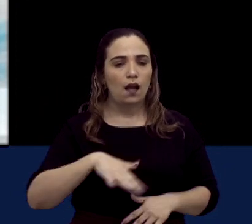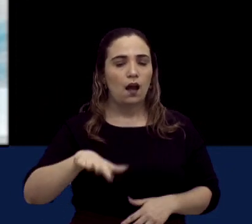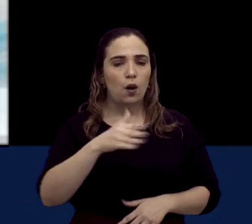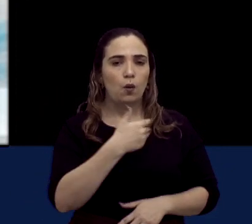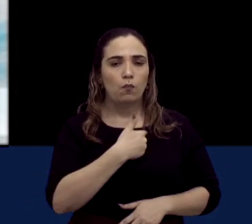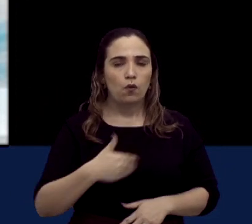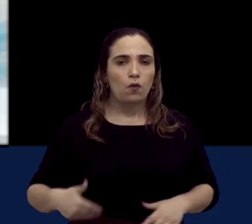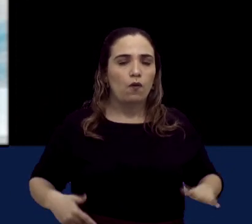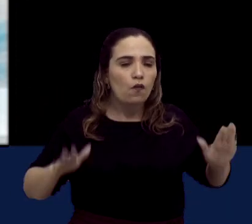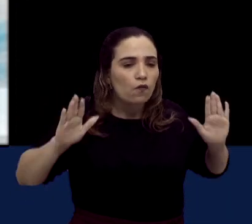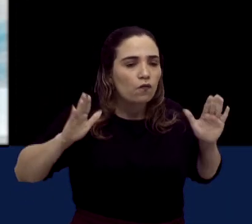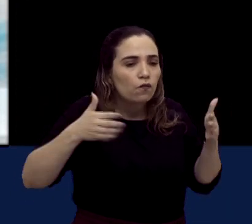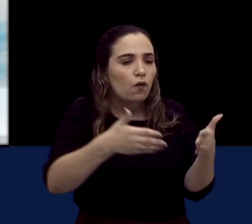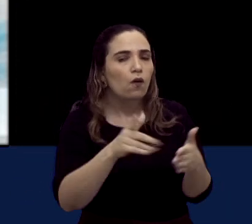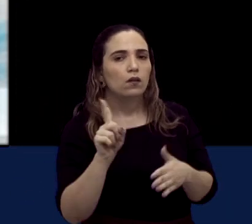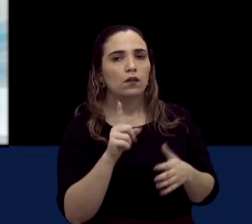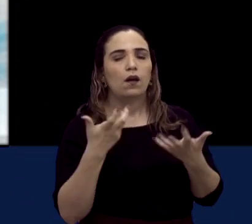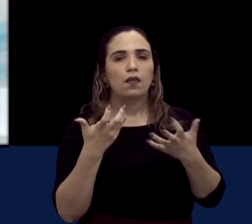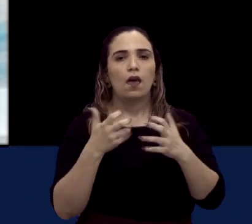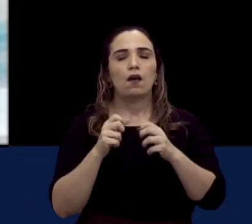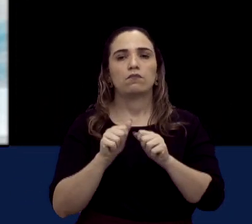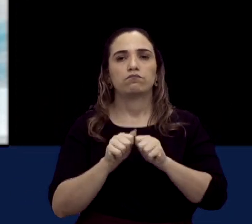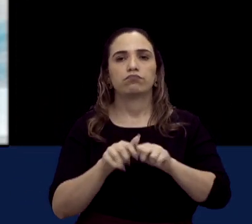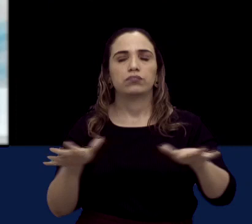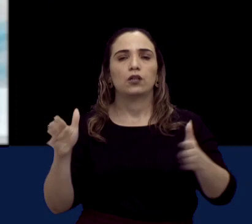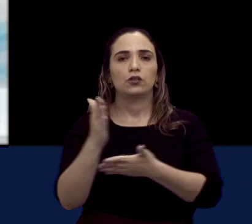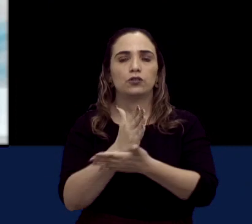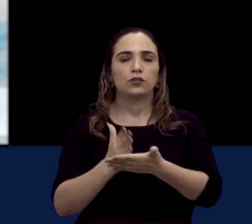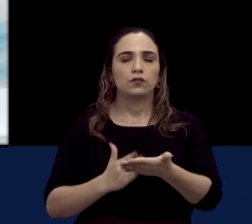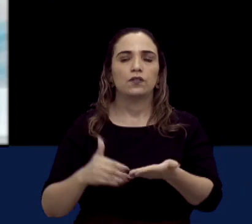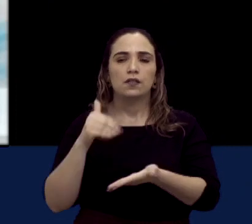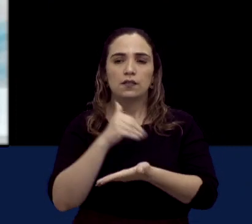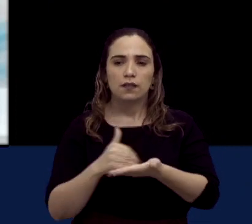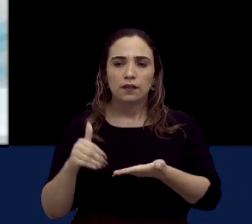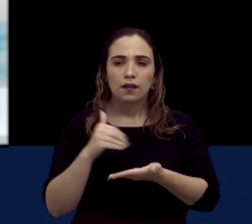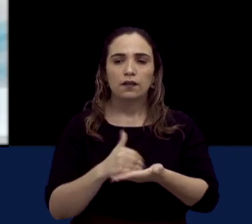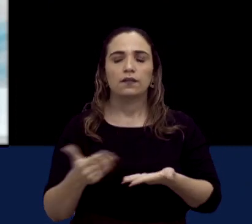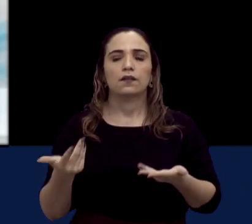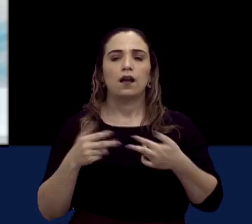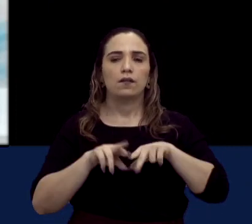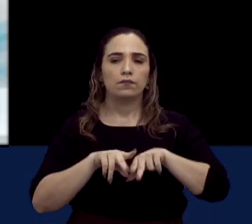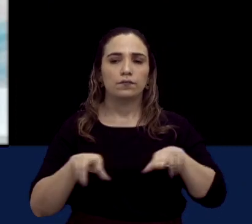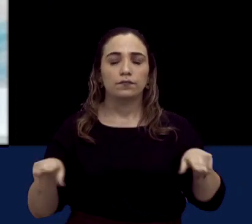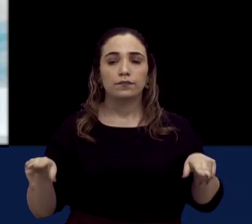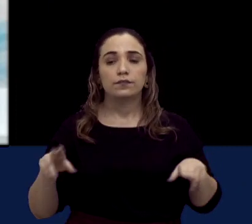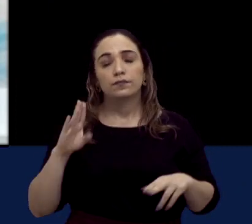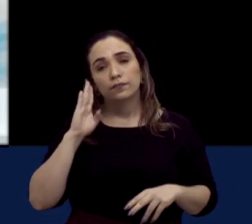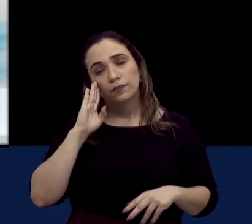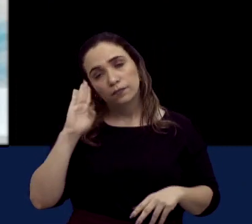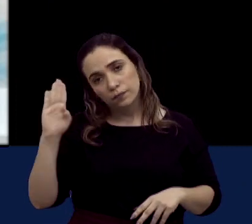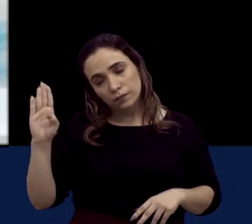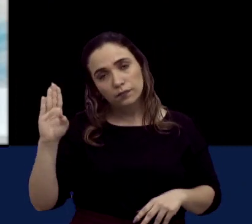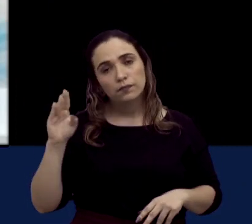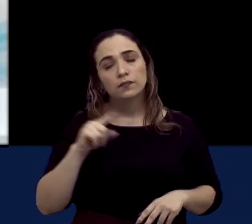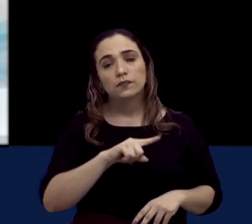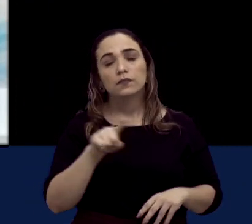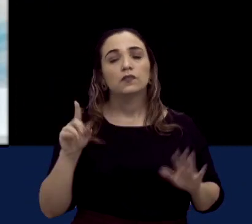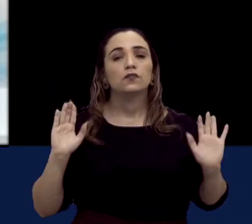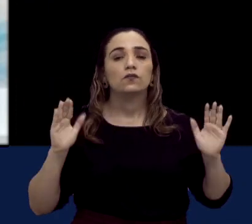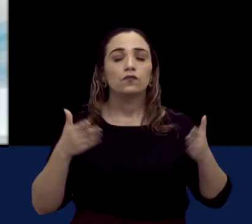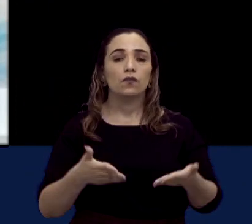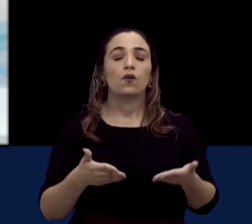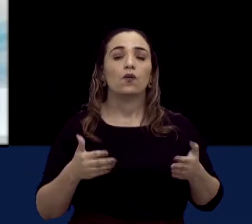públicas. Queria que as instituições públicas, as secretarias, elas priorizassem, elas focassem,